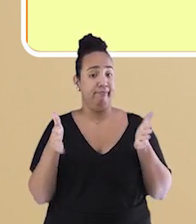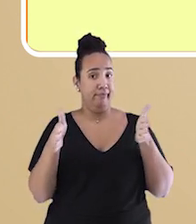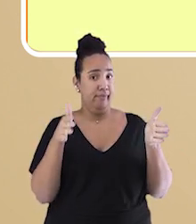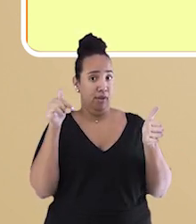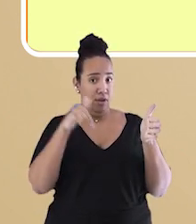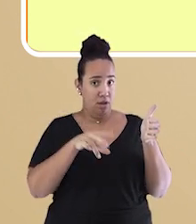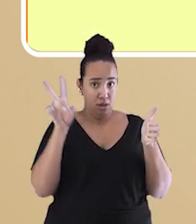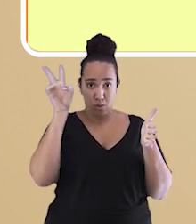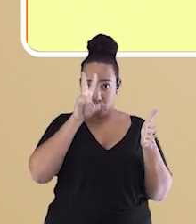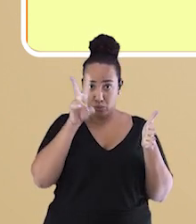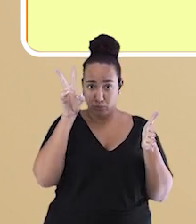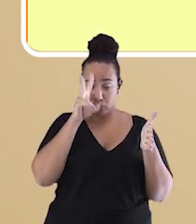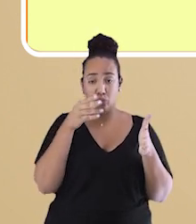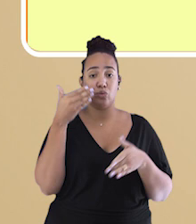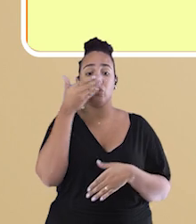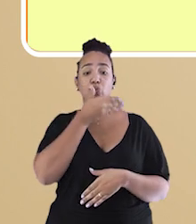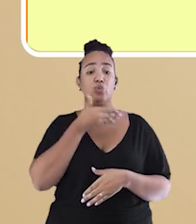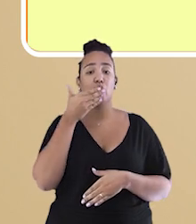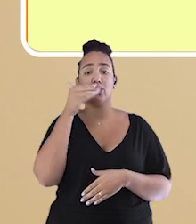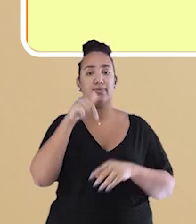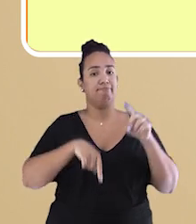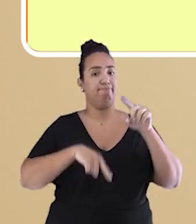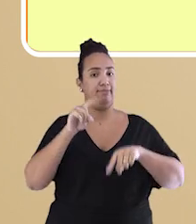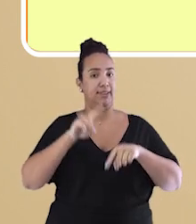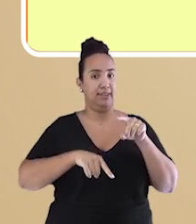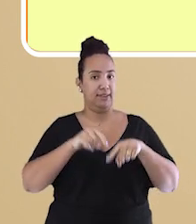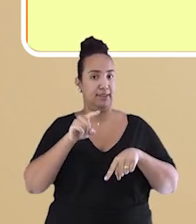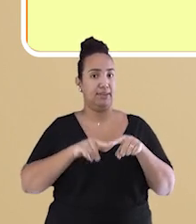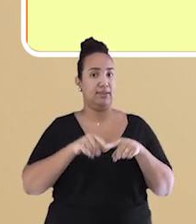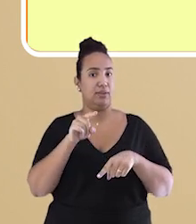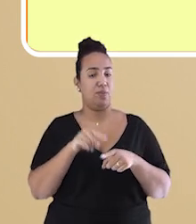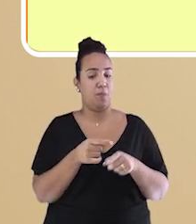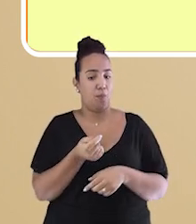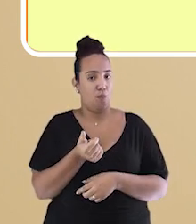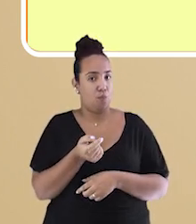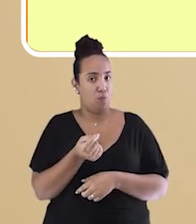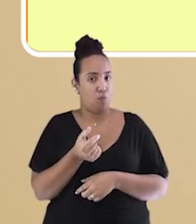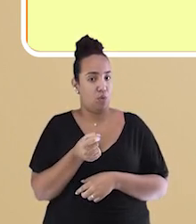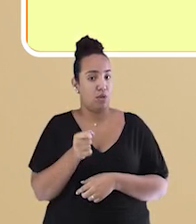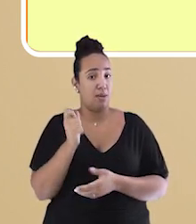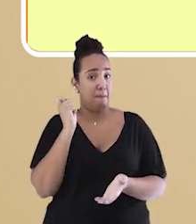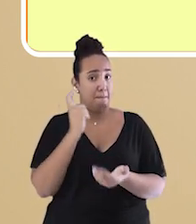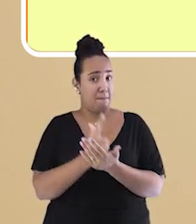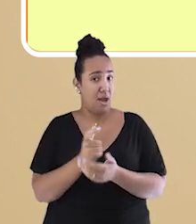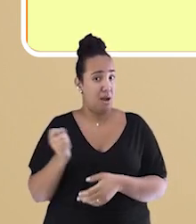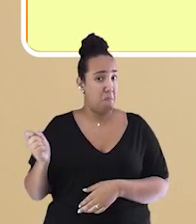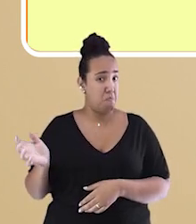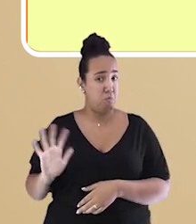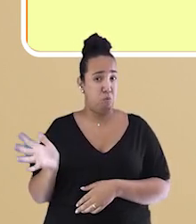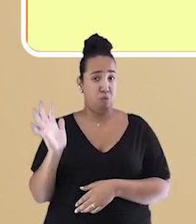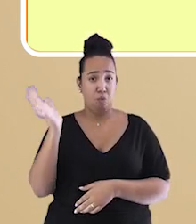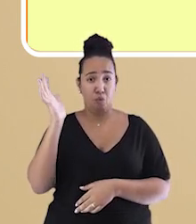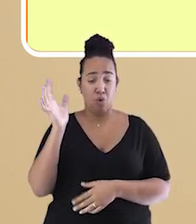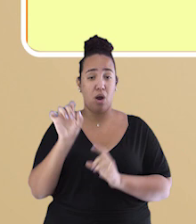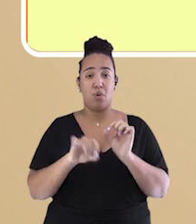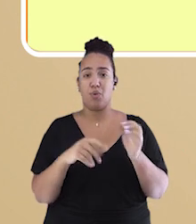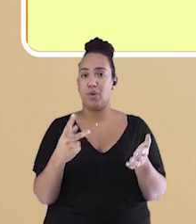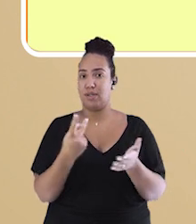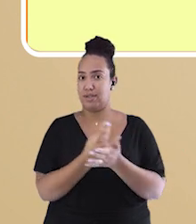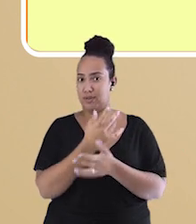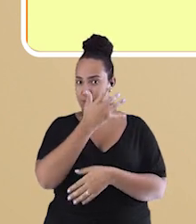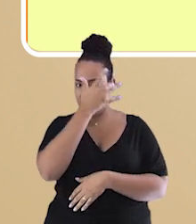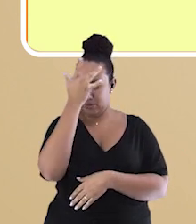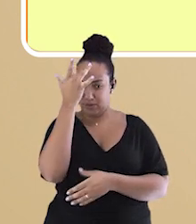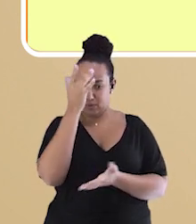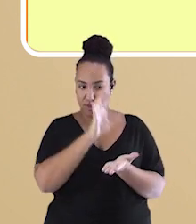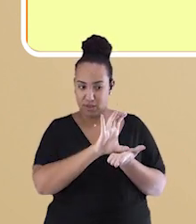da história, o açúcar era um produto raro e muito caro, o que rendeu muito dinheiro